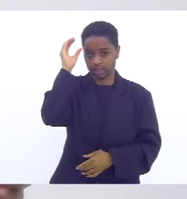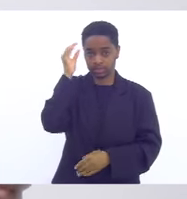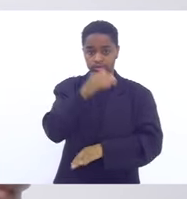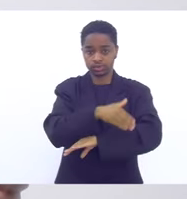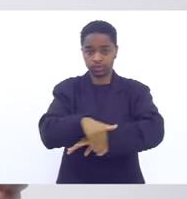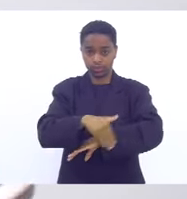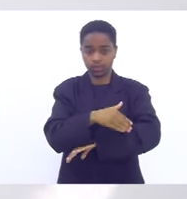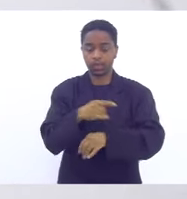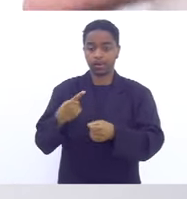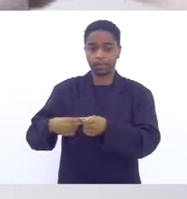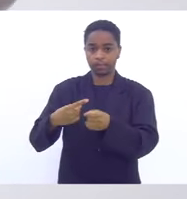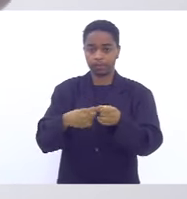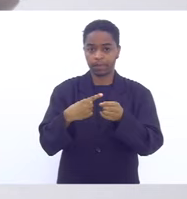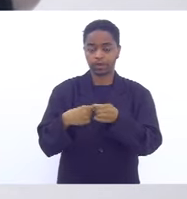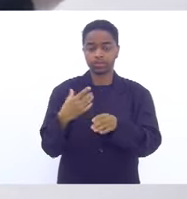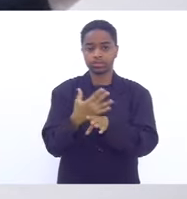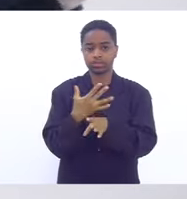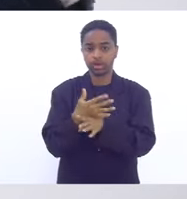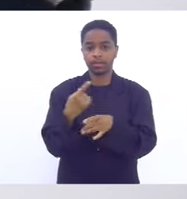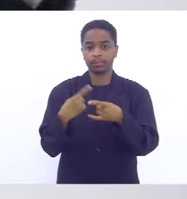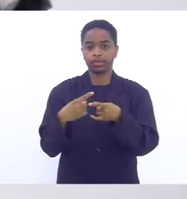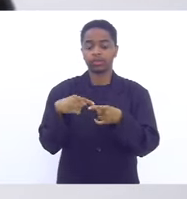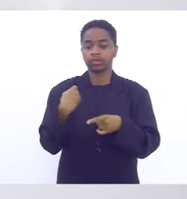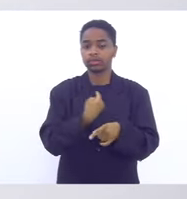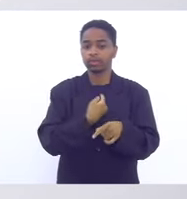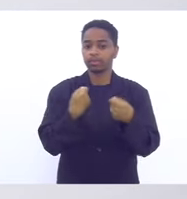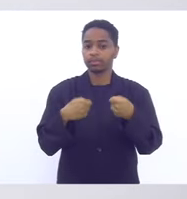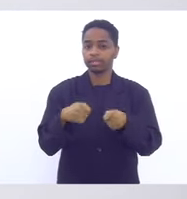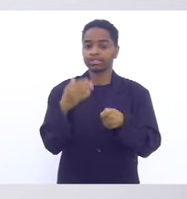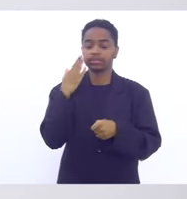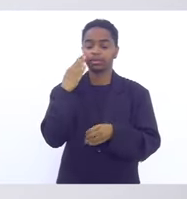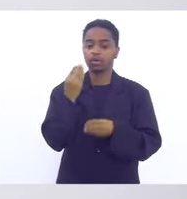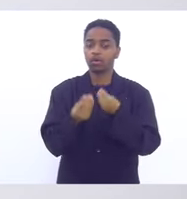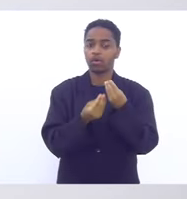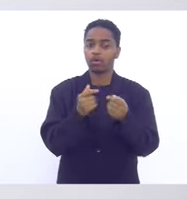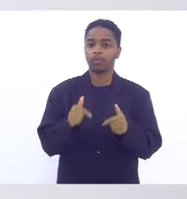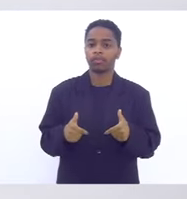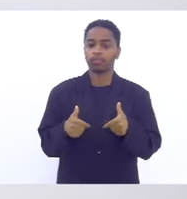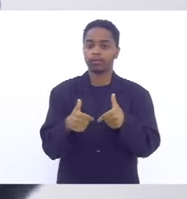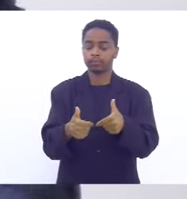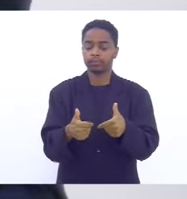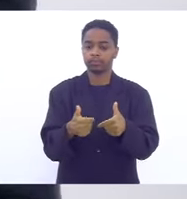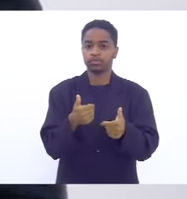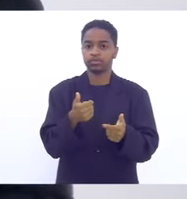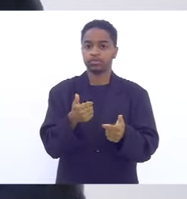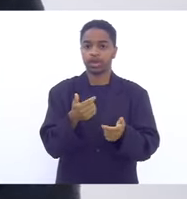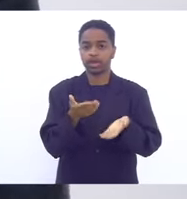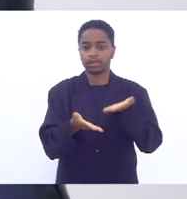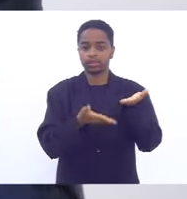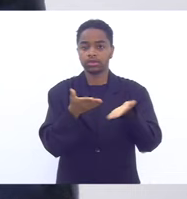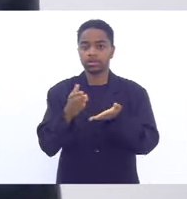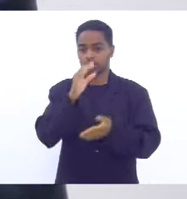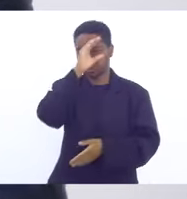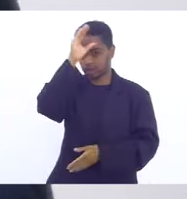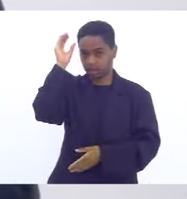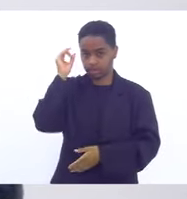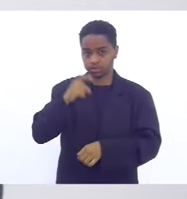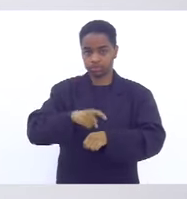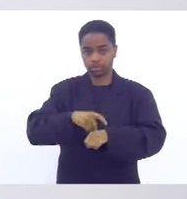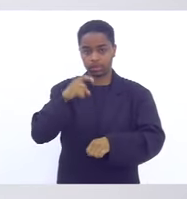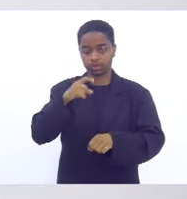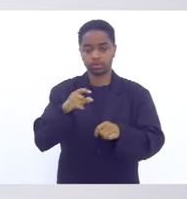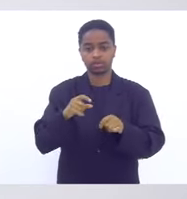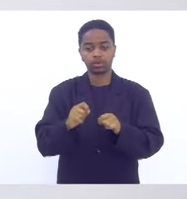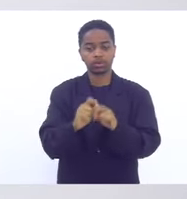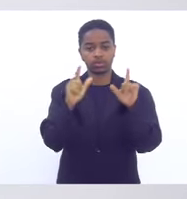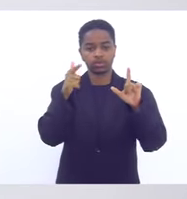e município, para a gente saber como é que a empresa atua na prestação do serviço de religamento e manutenção